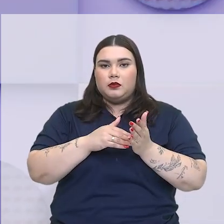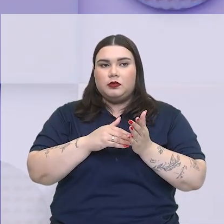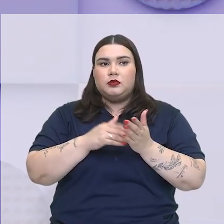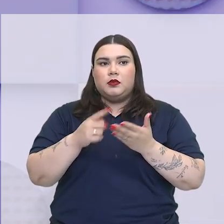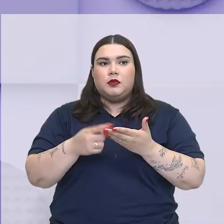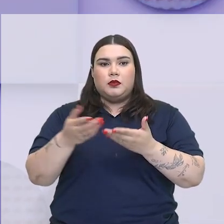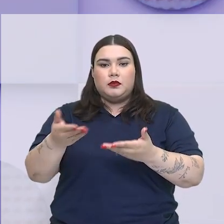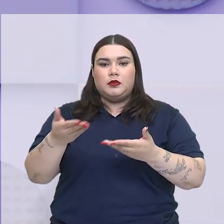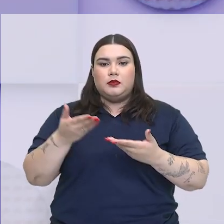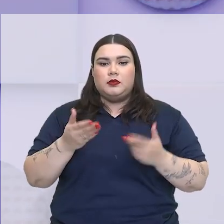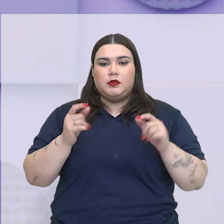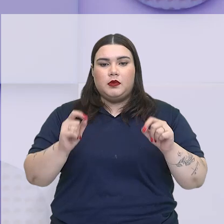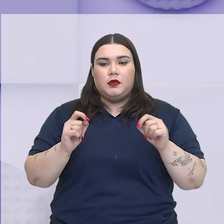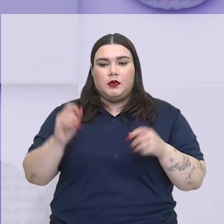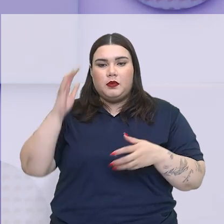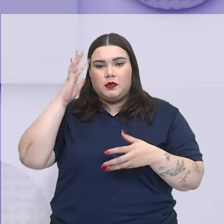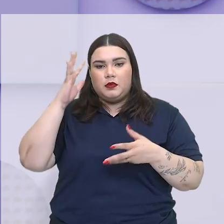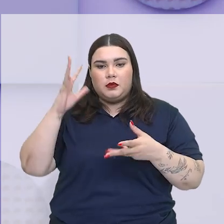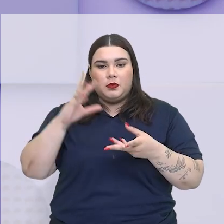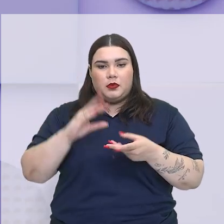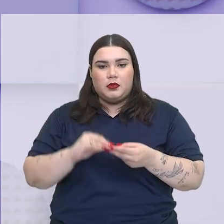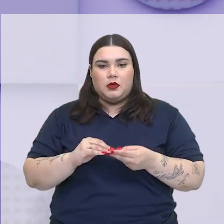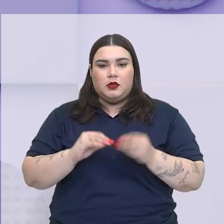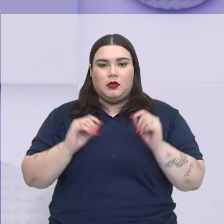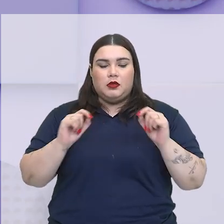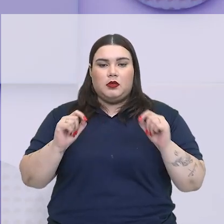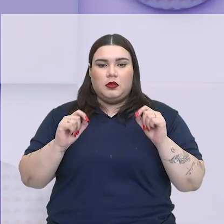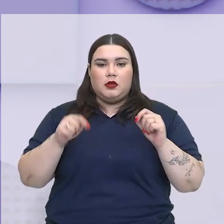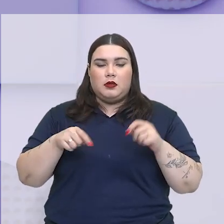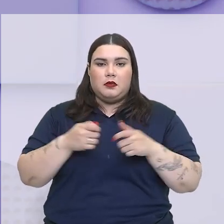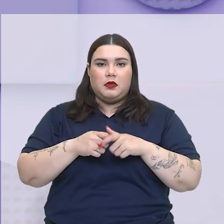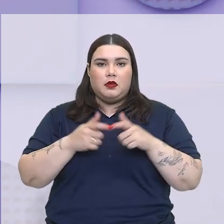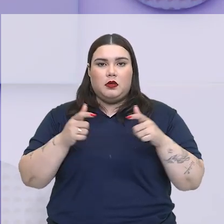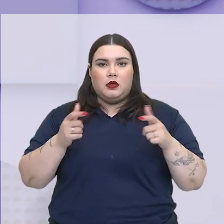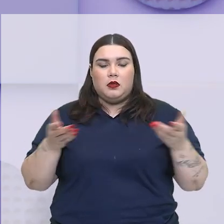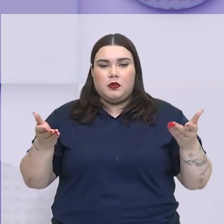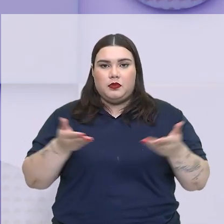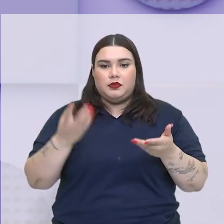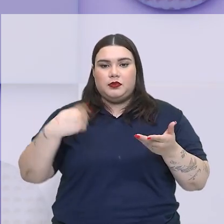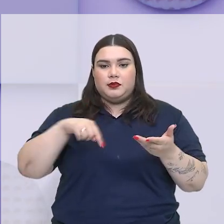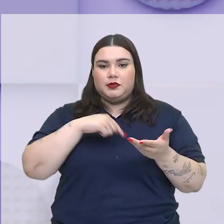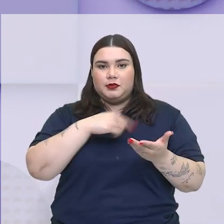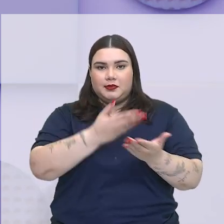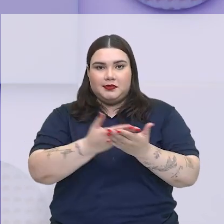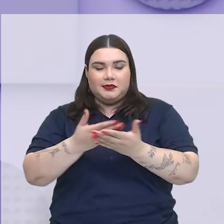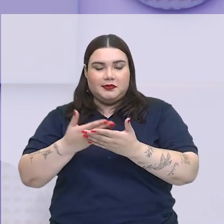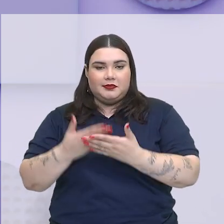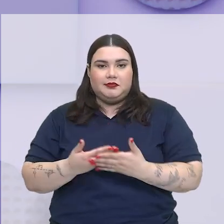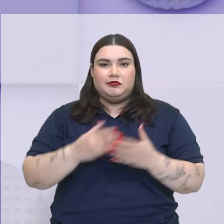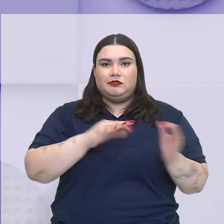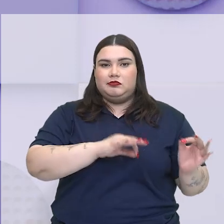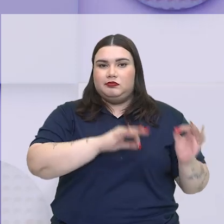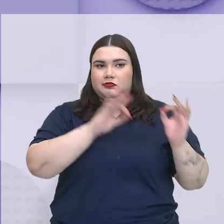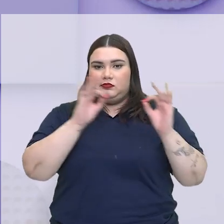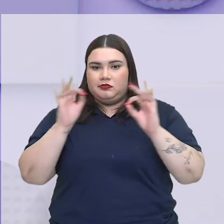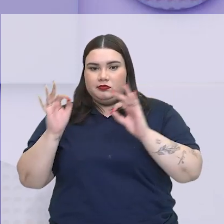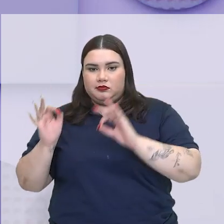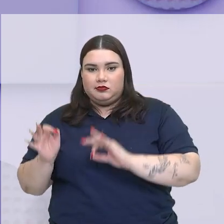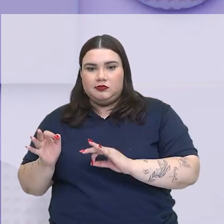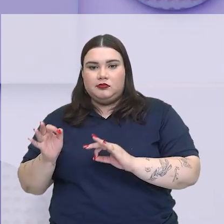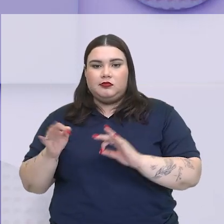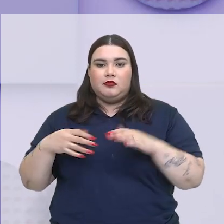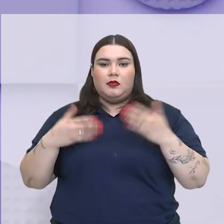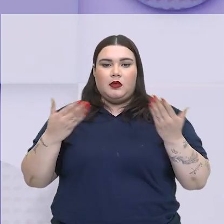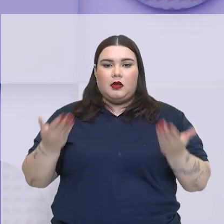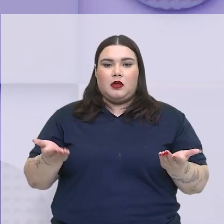caro aluno, a entender que essa grande panorama que aqui nós voamos e tivemos contato ao longo da